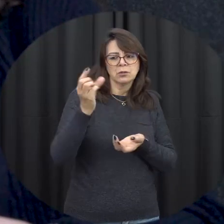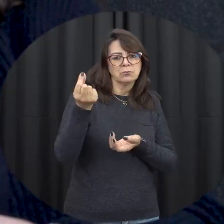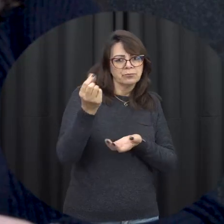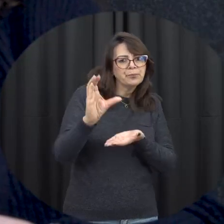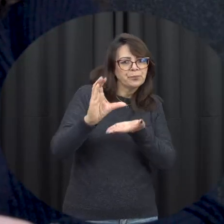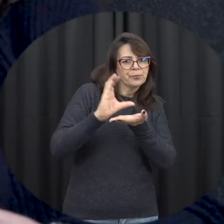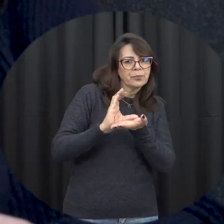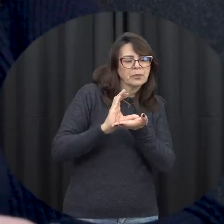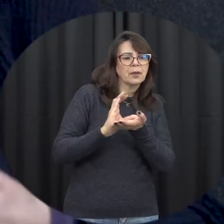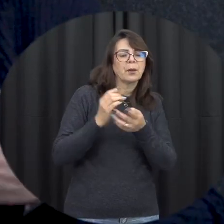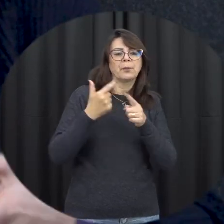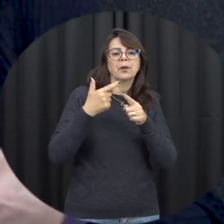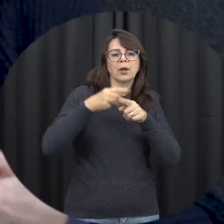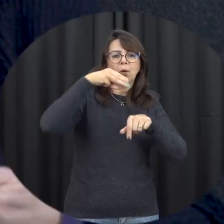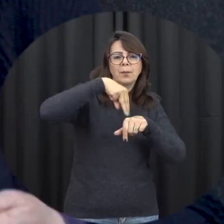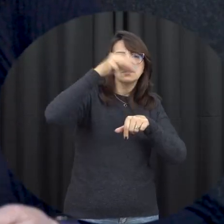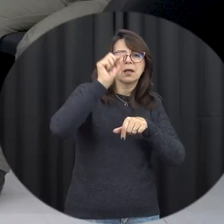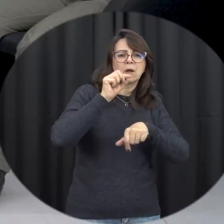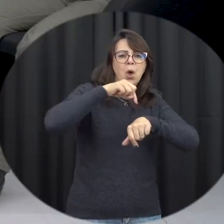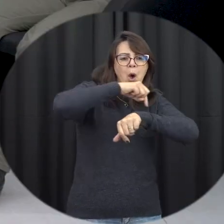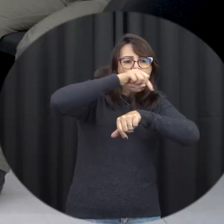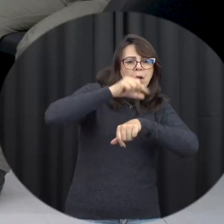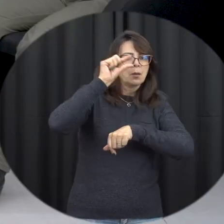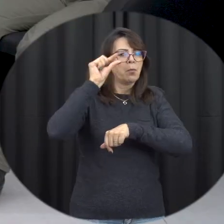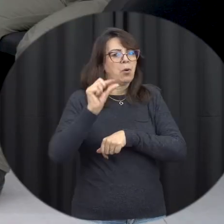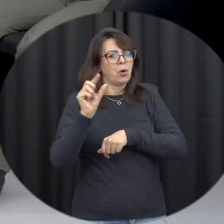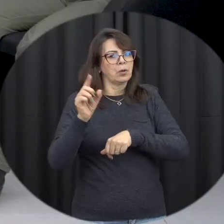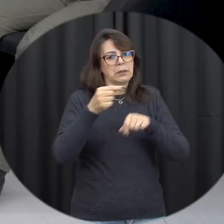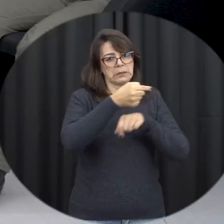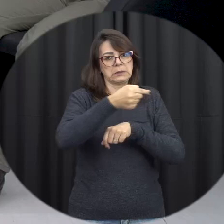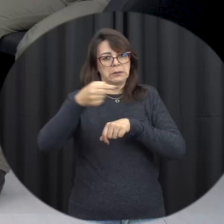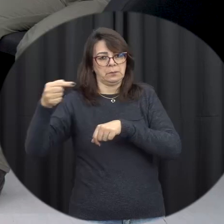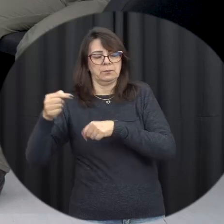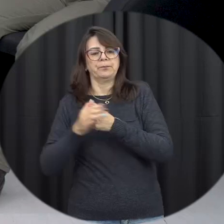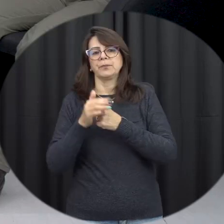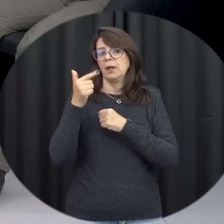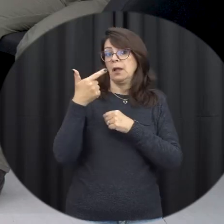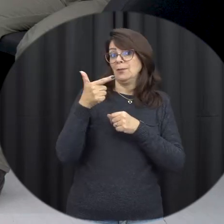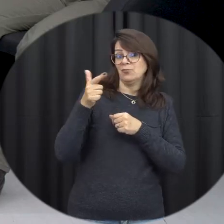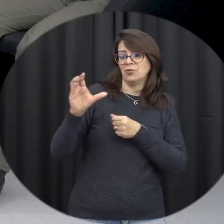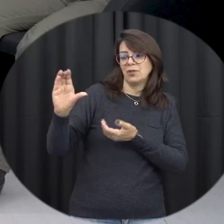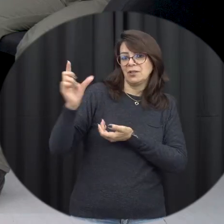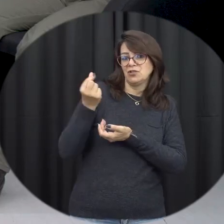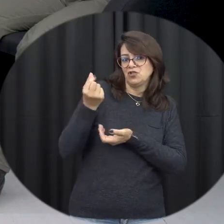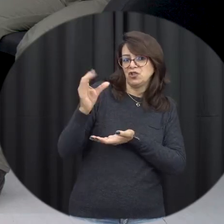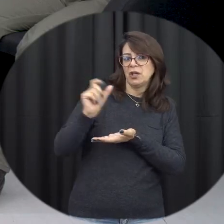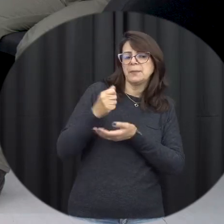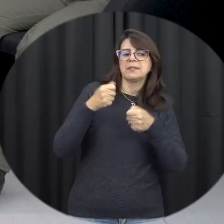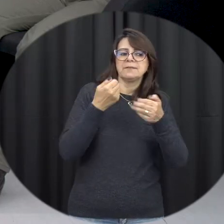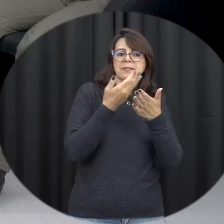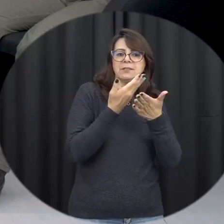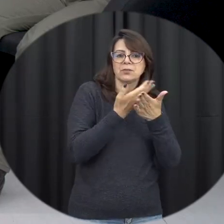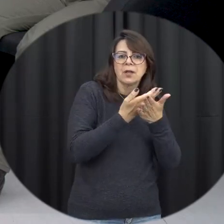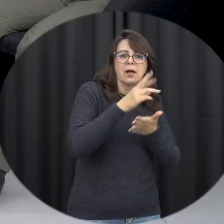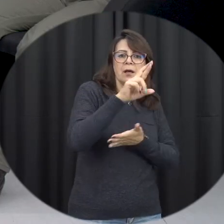eu tinha, porque o mestrado era de poucas horas diárias, né, por semana. Mas como eu tinha a bolsa, eu tinha que fazer tipo